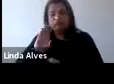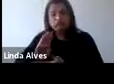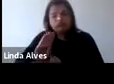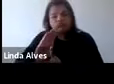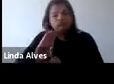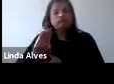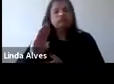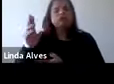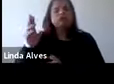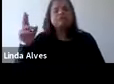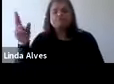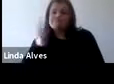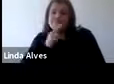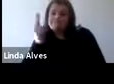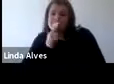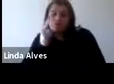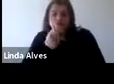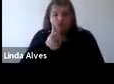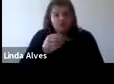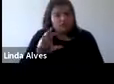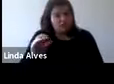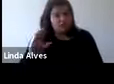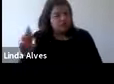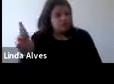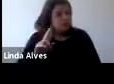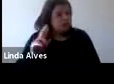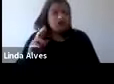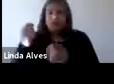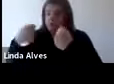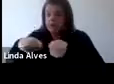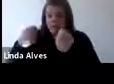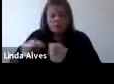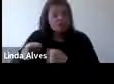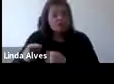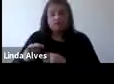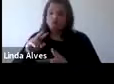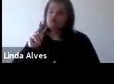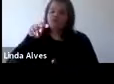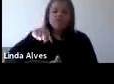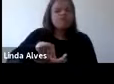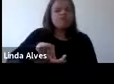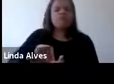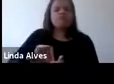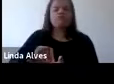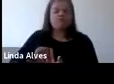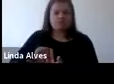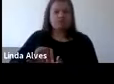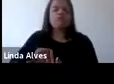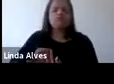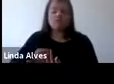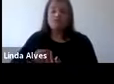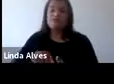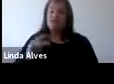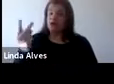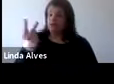entidades. Então, a primeira questão é nós mantermos a nossa posição. A segunda